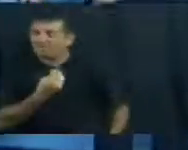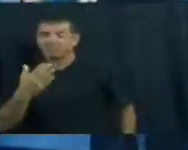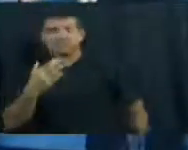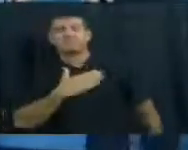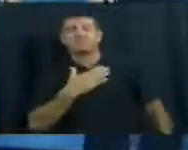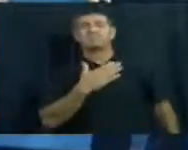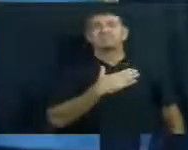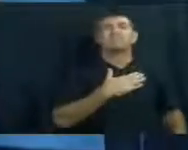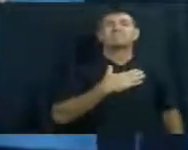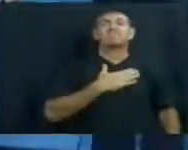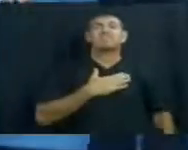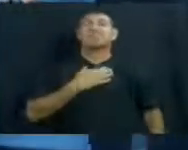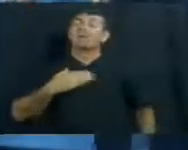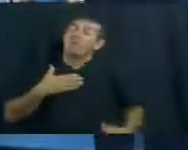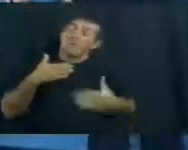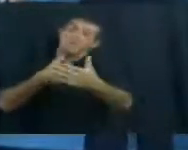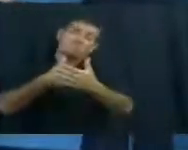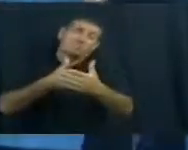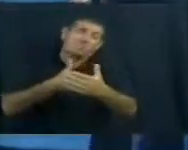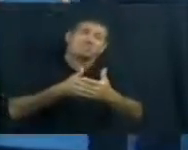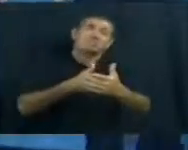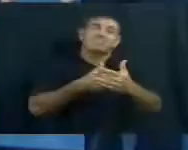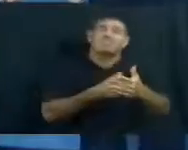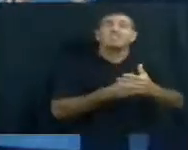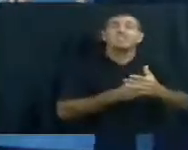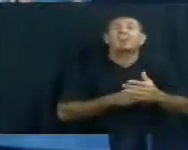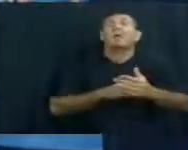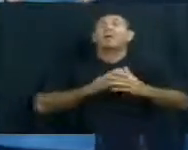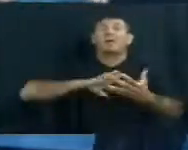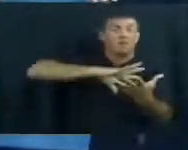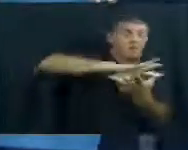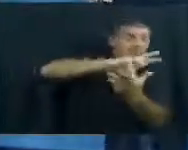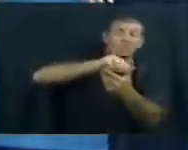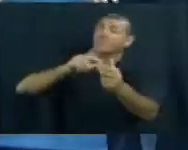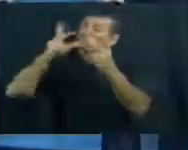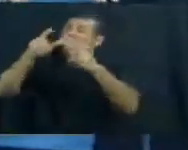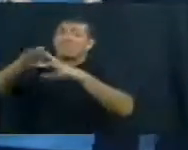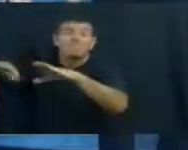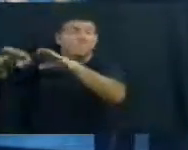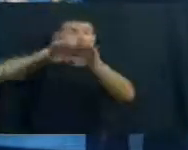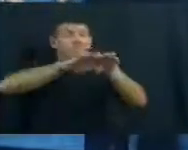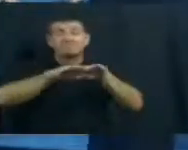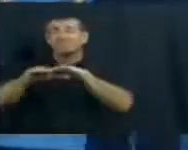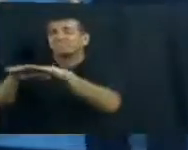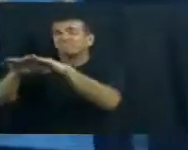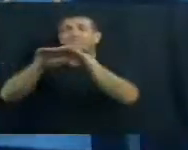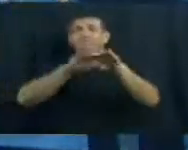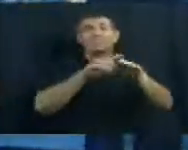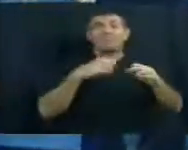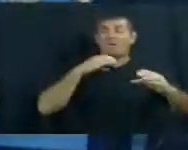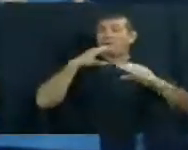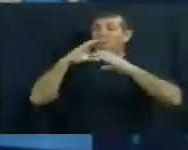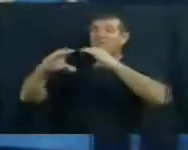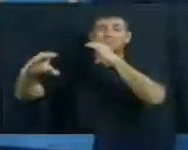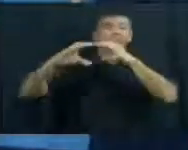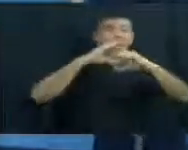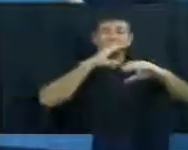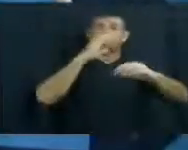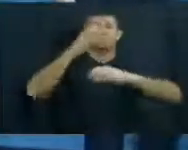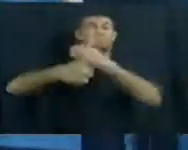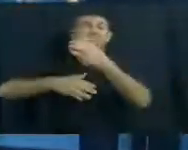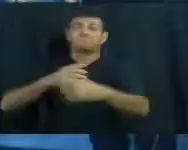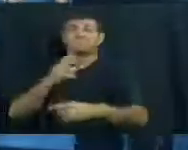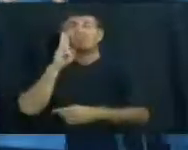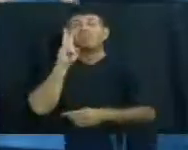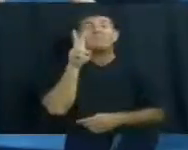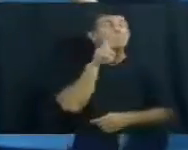vida, tenho os meus limites. Eu moro no mundo igual a você. Se eu me comunico com as mãos ou com